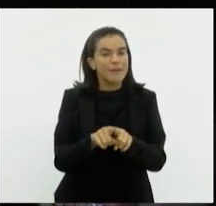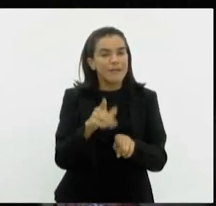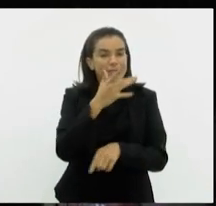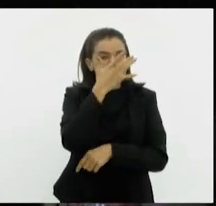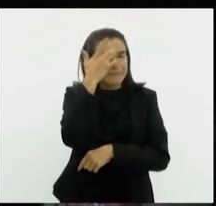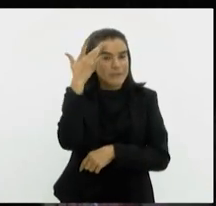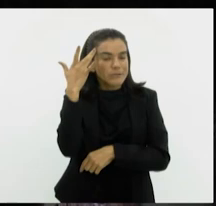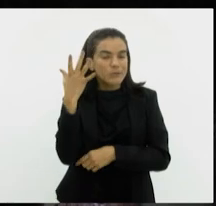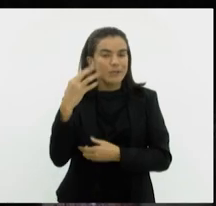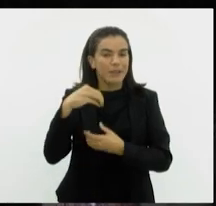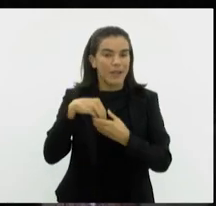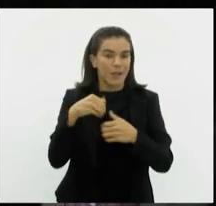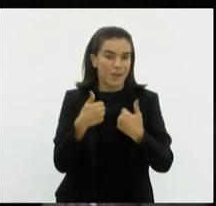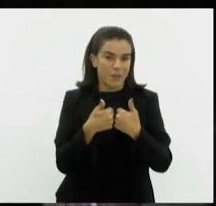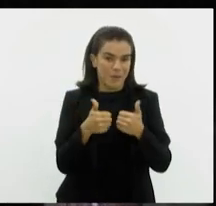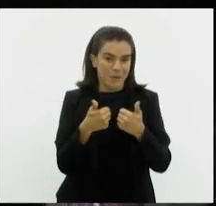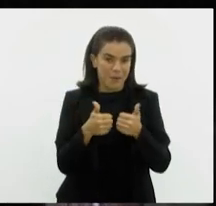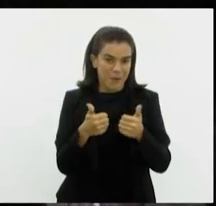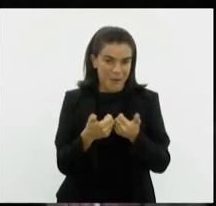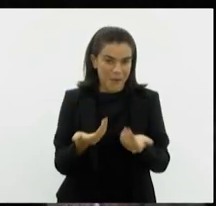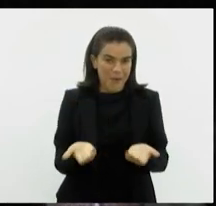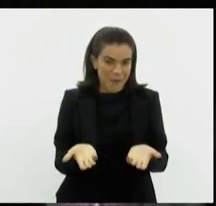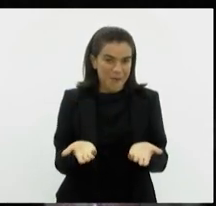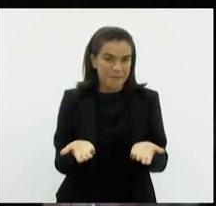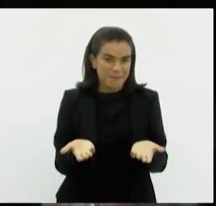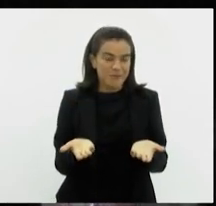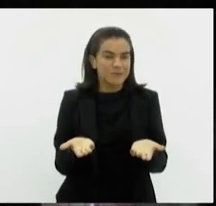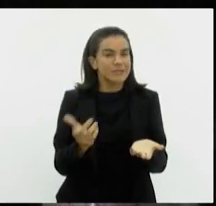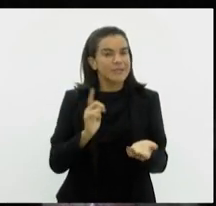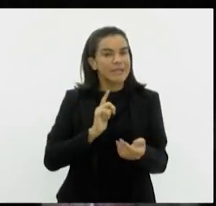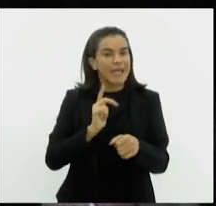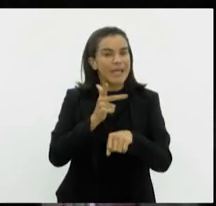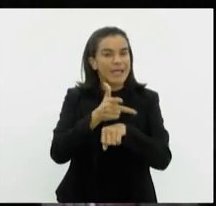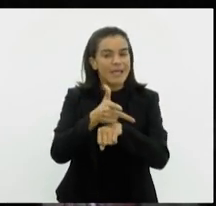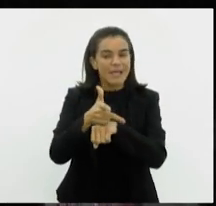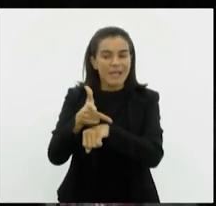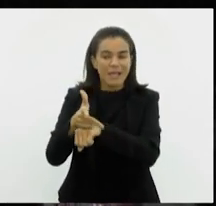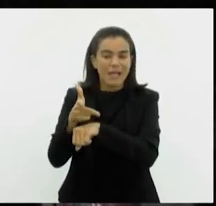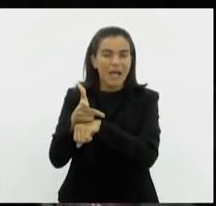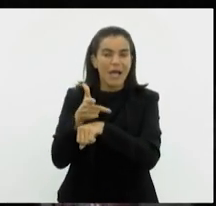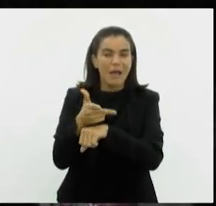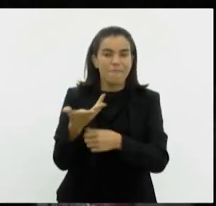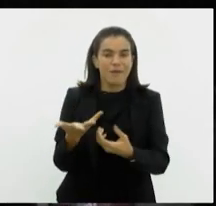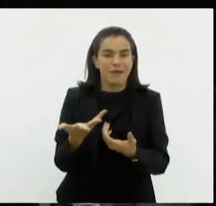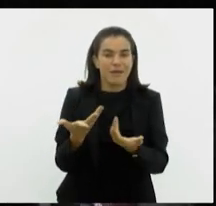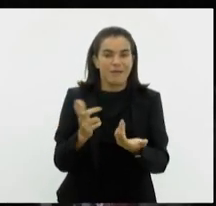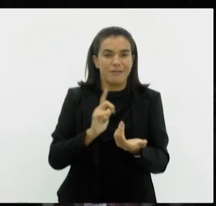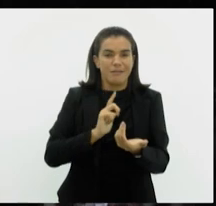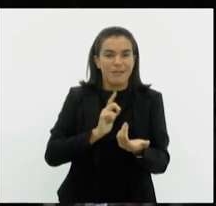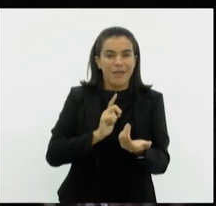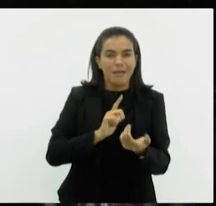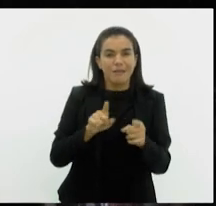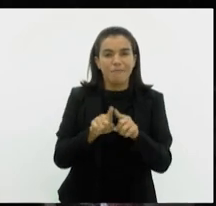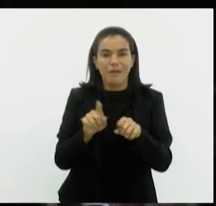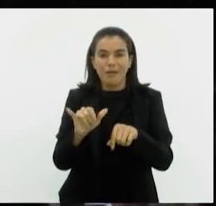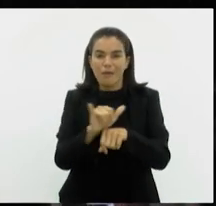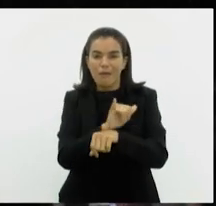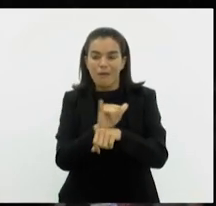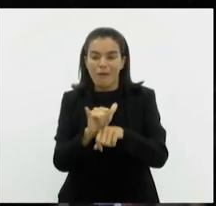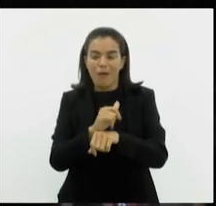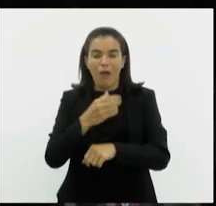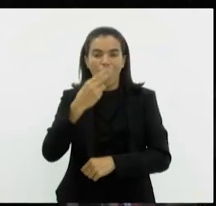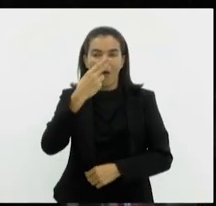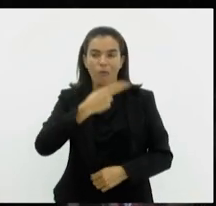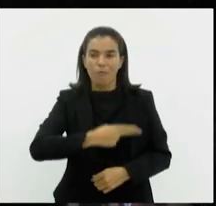ônibus a gente tá verificando apesar de ter câmeras tem algum inibidor ali né algum detector